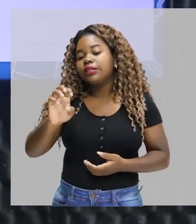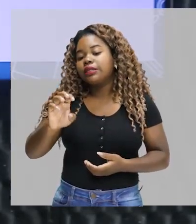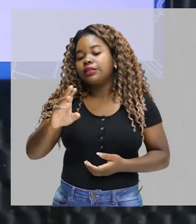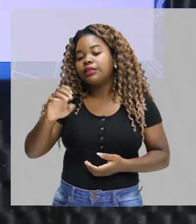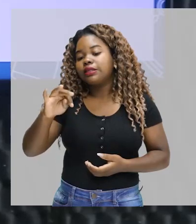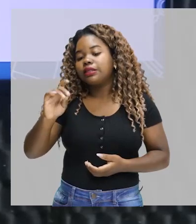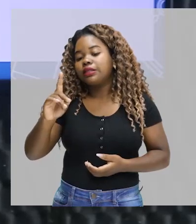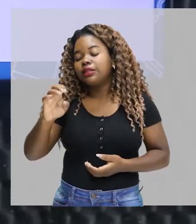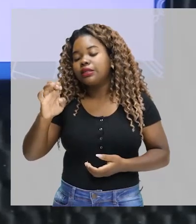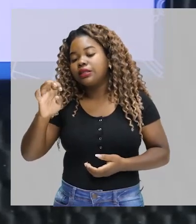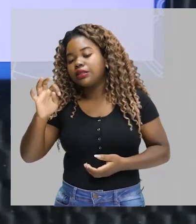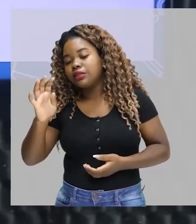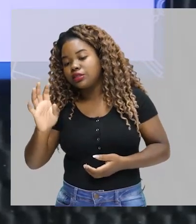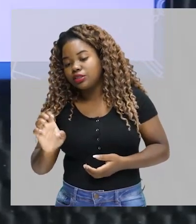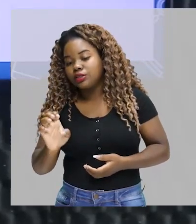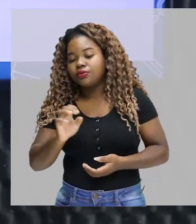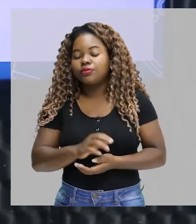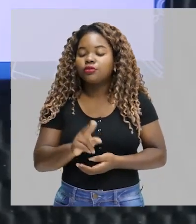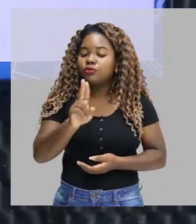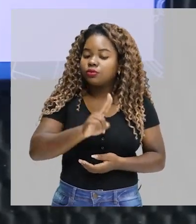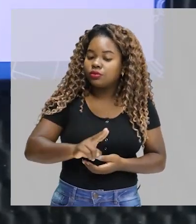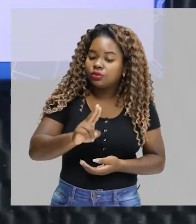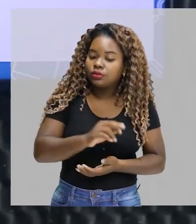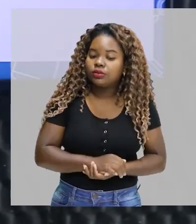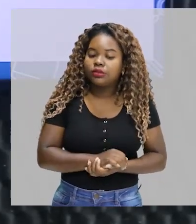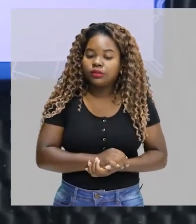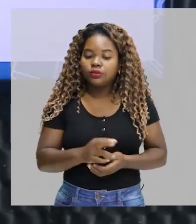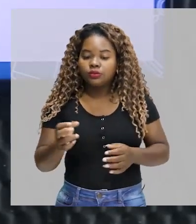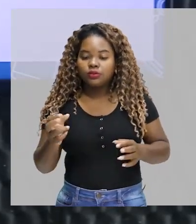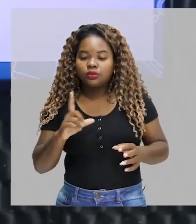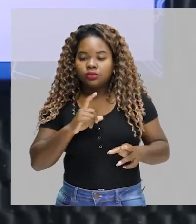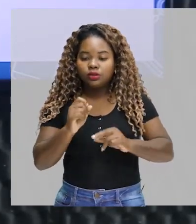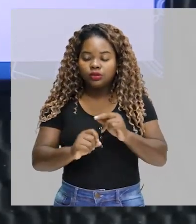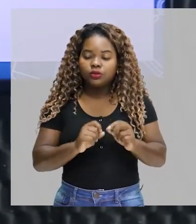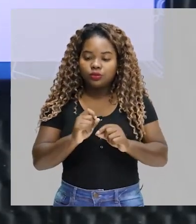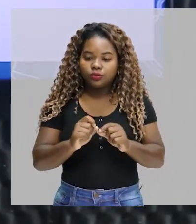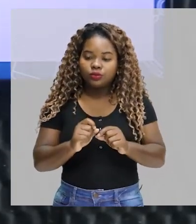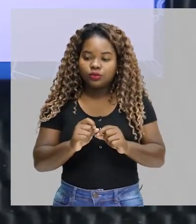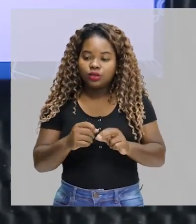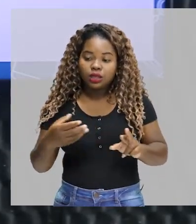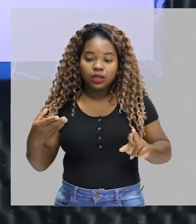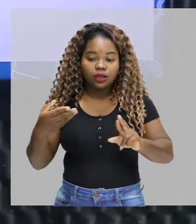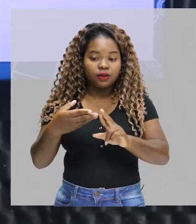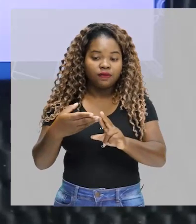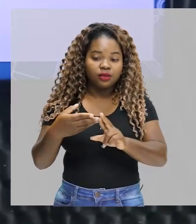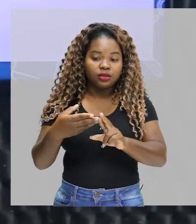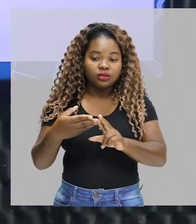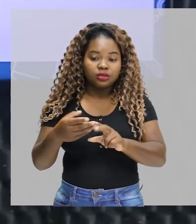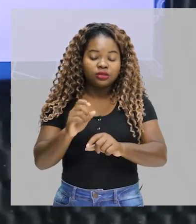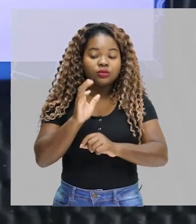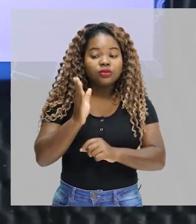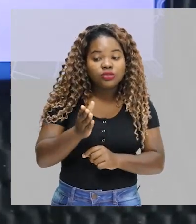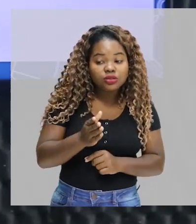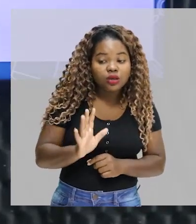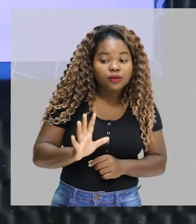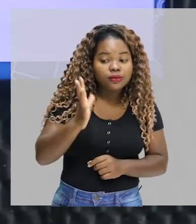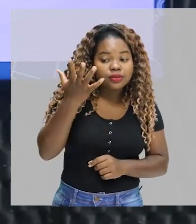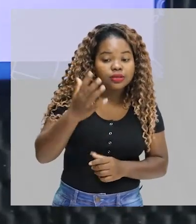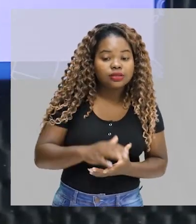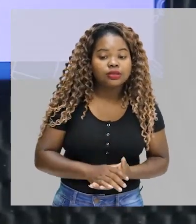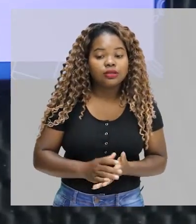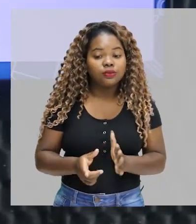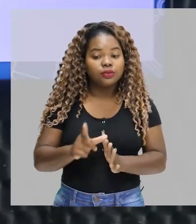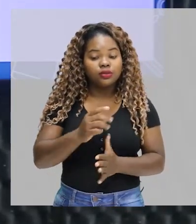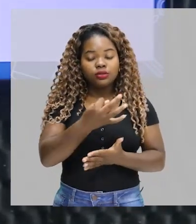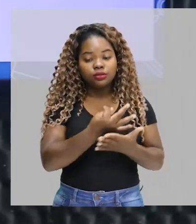Os pronomes são utilizados quando eles fazem referência a algo que já foi mencionado anteriormente no texto,